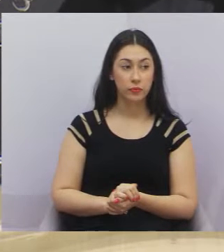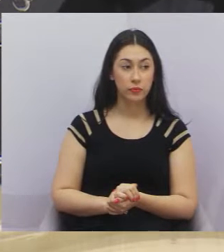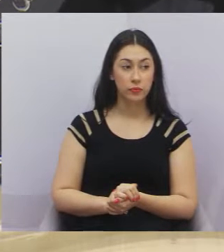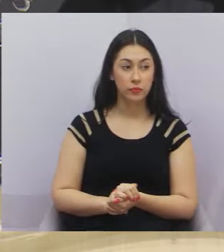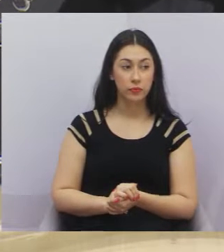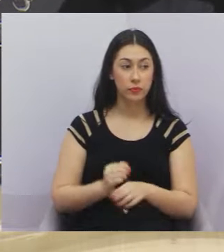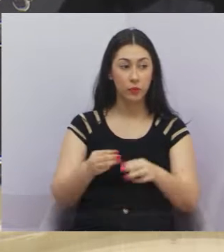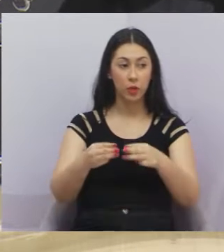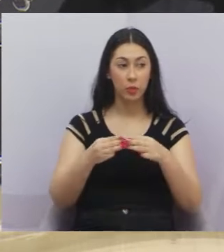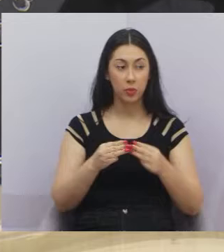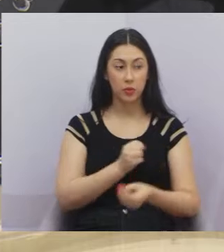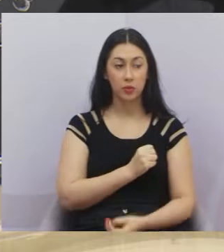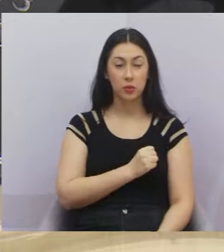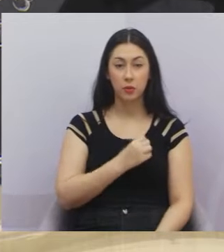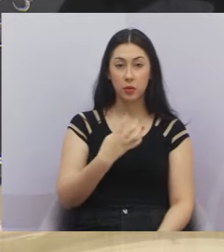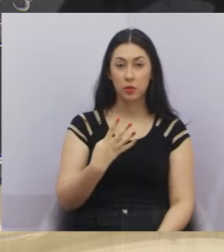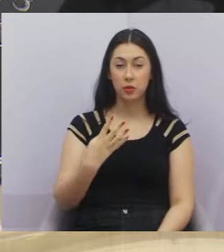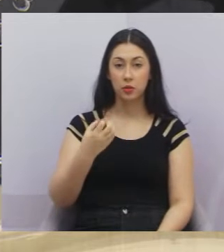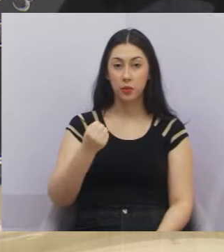Moção